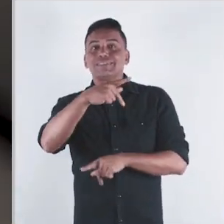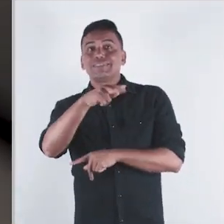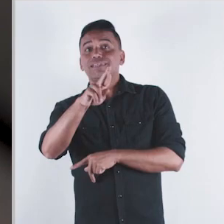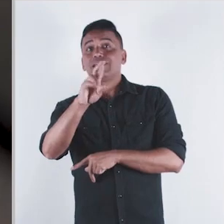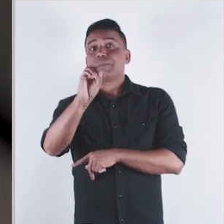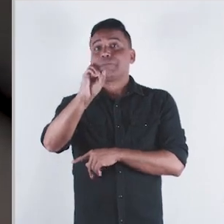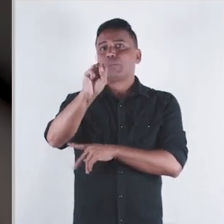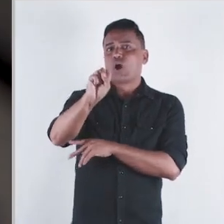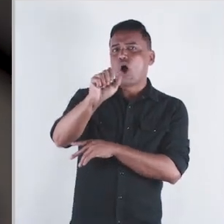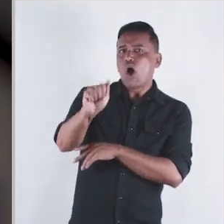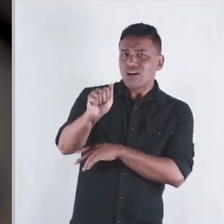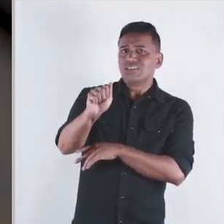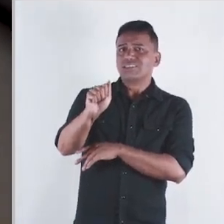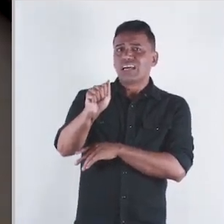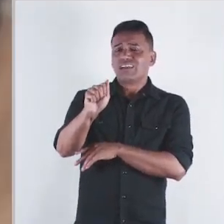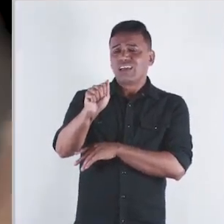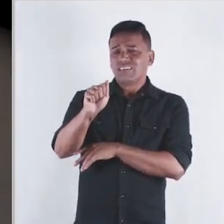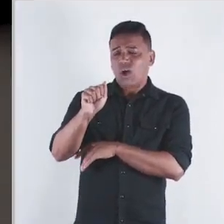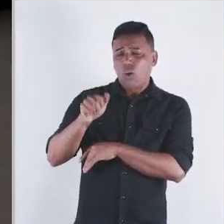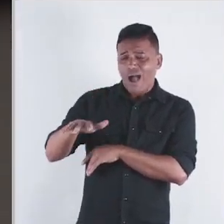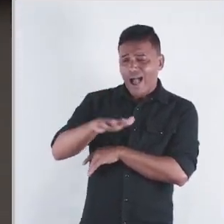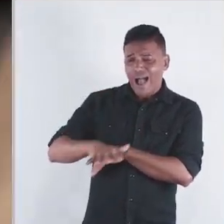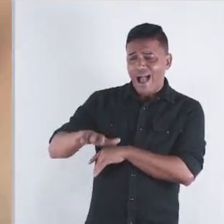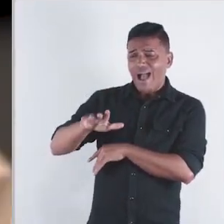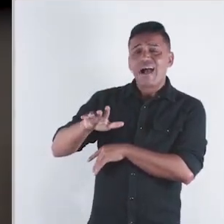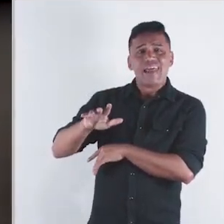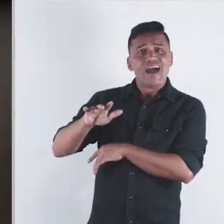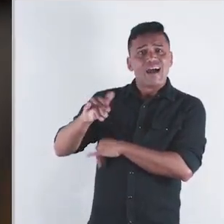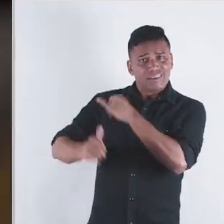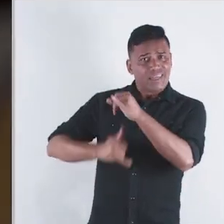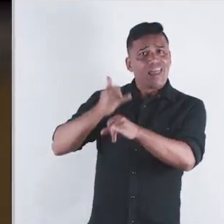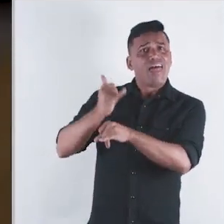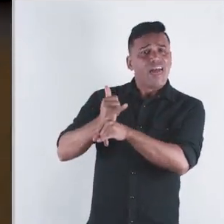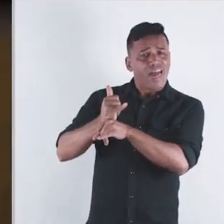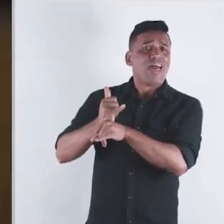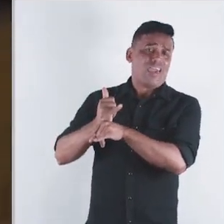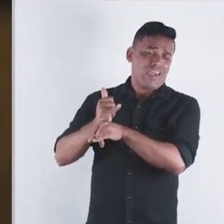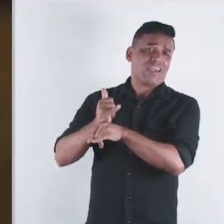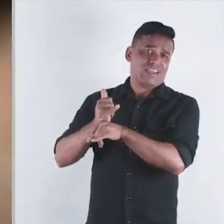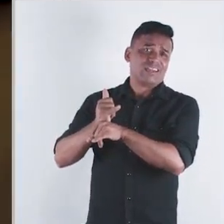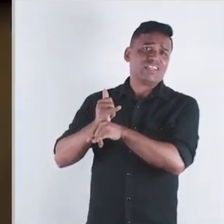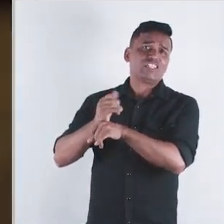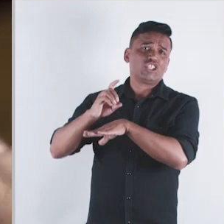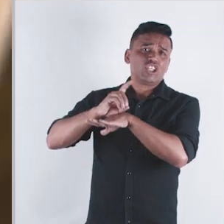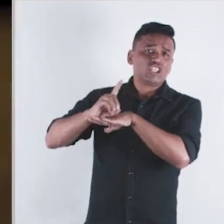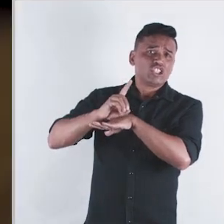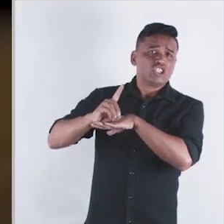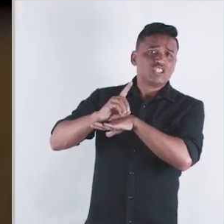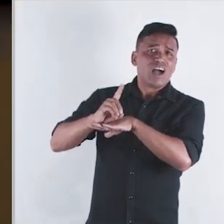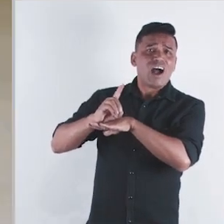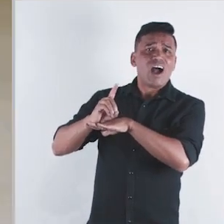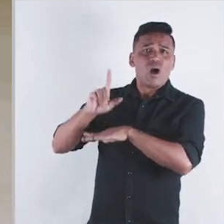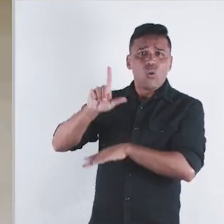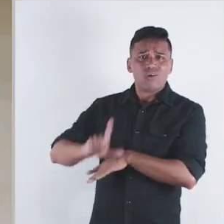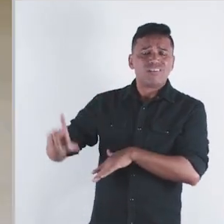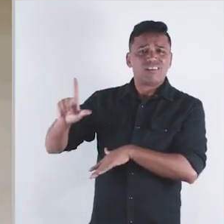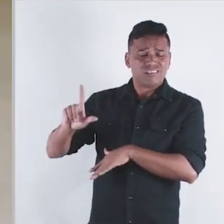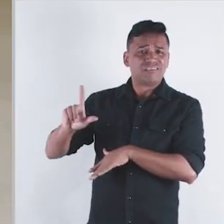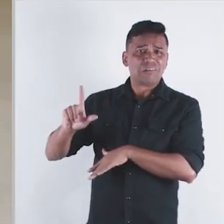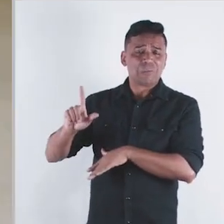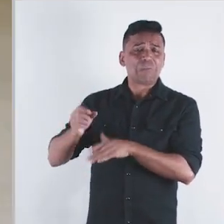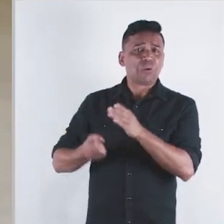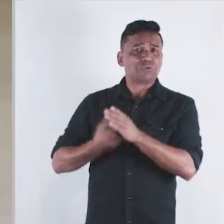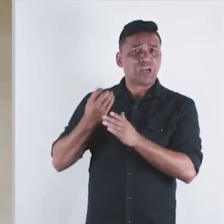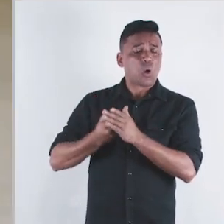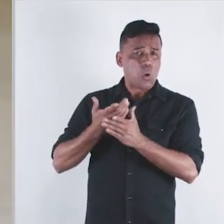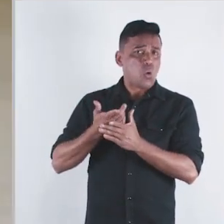dúvida se esse ambiente digital era propício para essa produção ou se a gente tinha que falar de outra coisa, né?